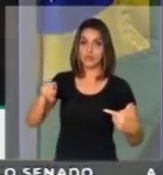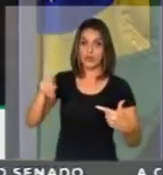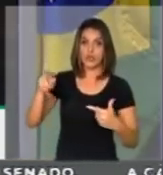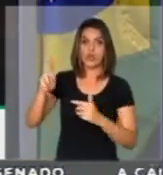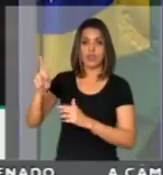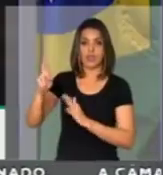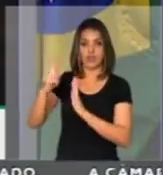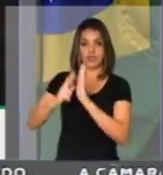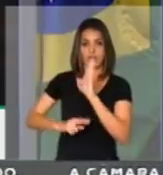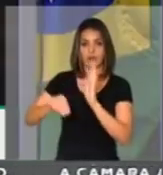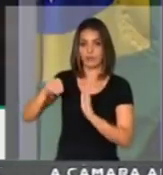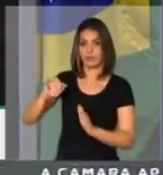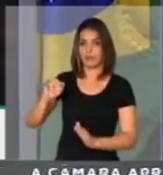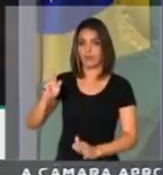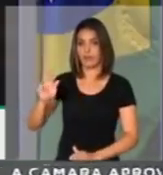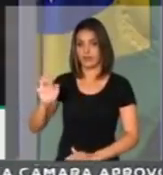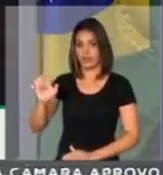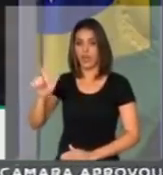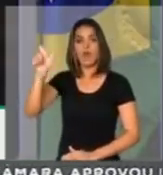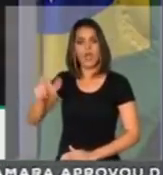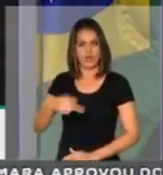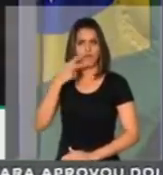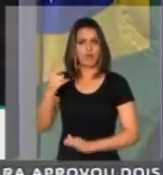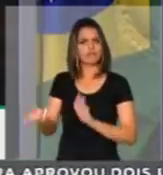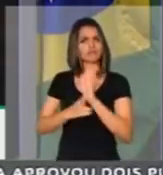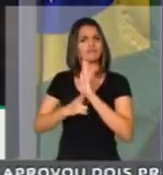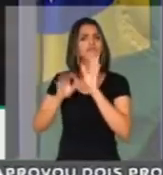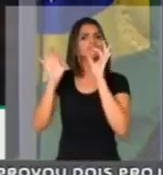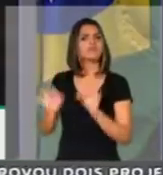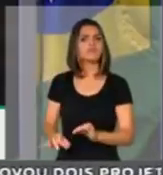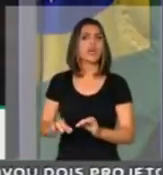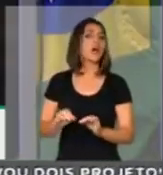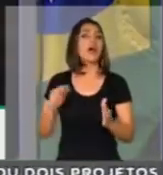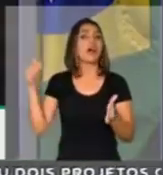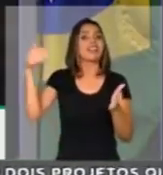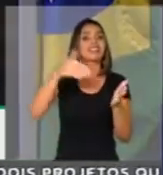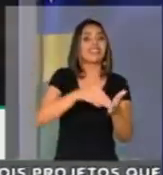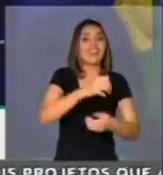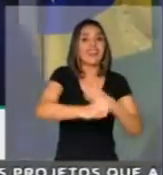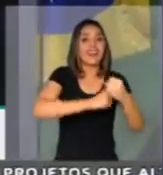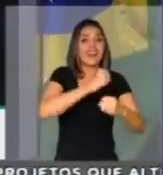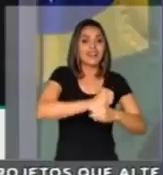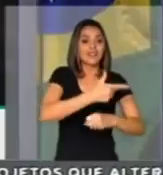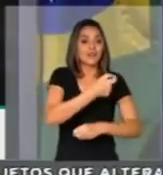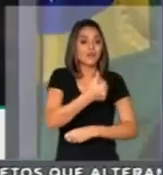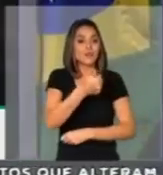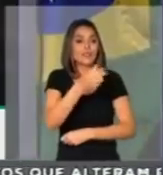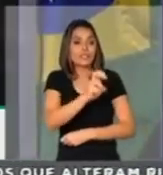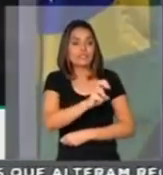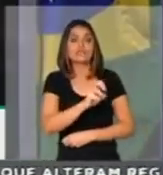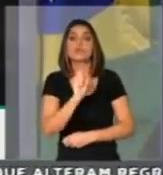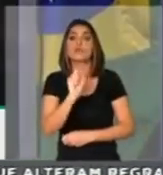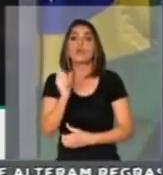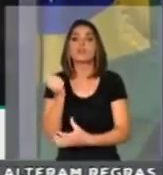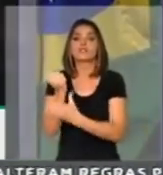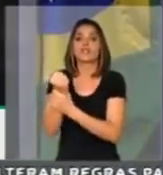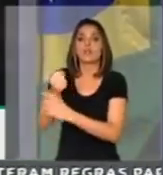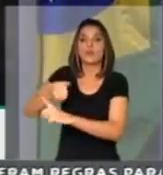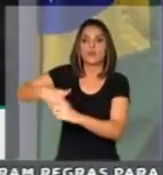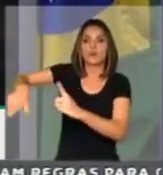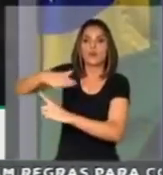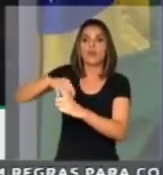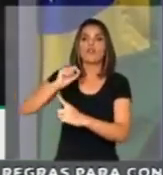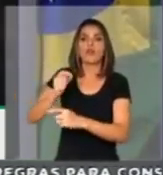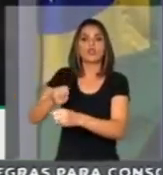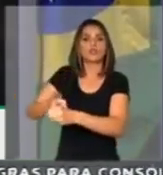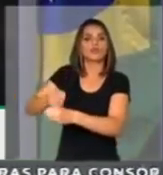relatório, Miguel Rosseto, e ele mesmo afirmou que até 2015 a seguridade foi